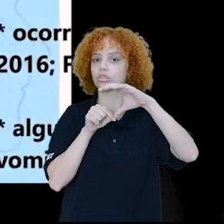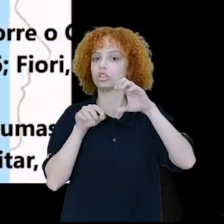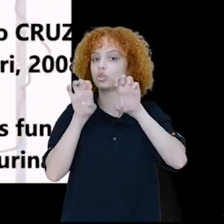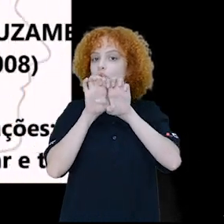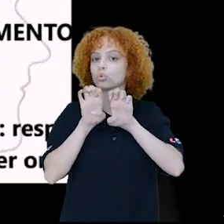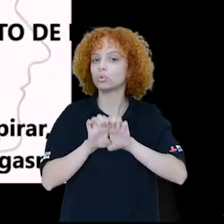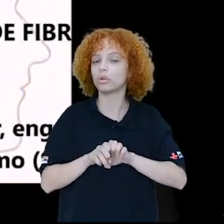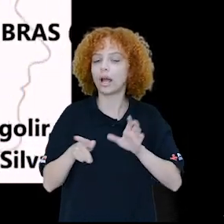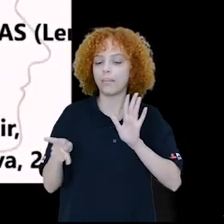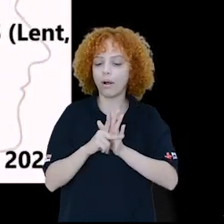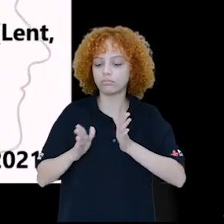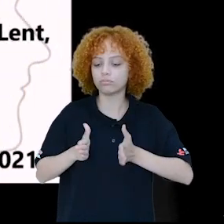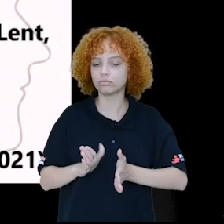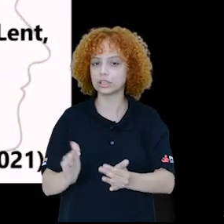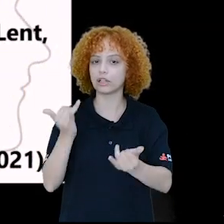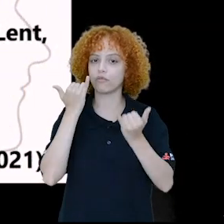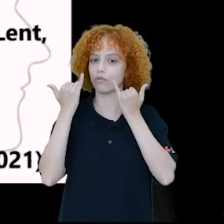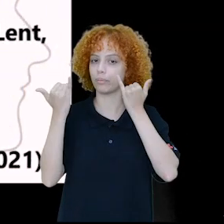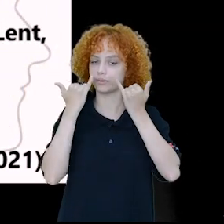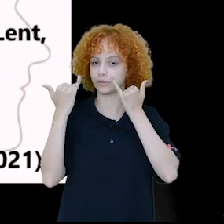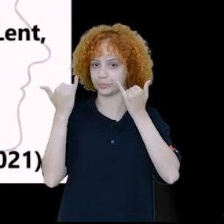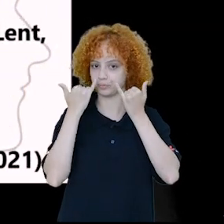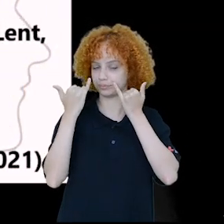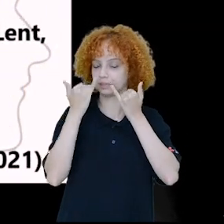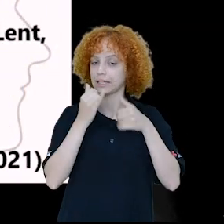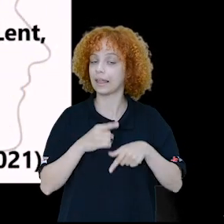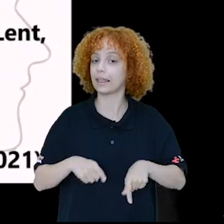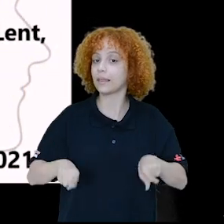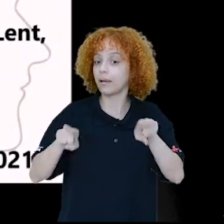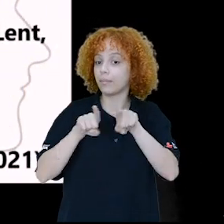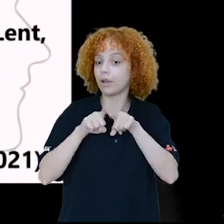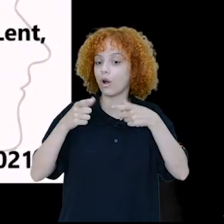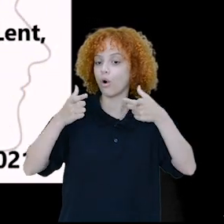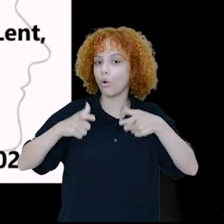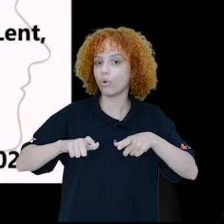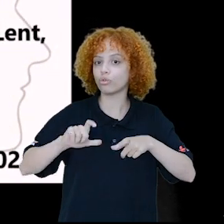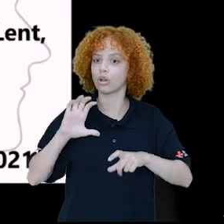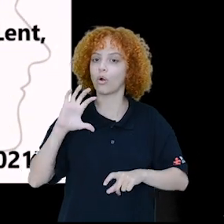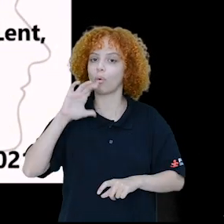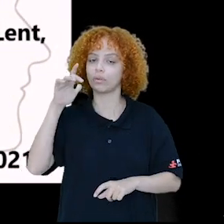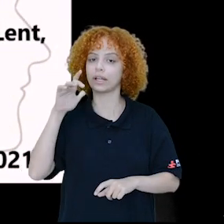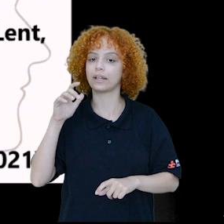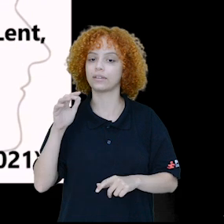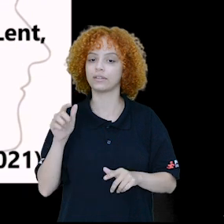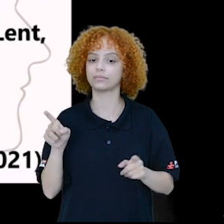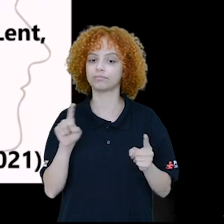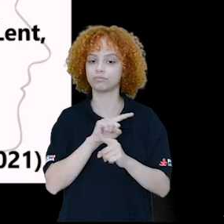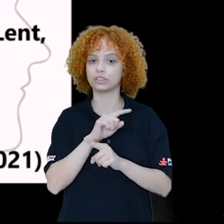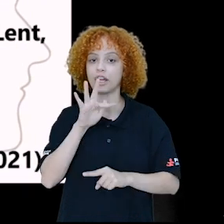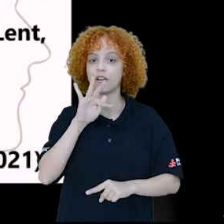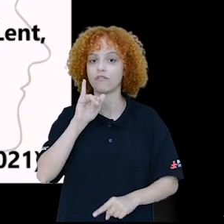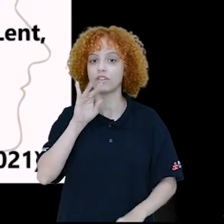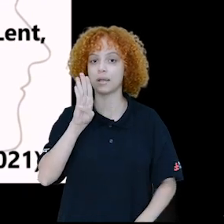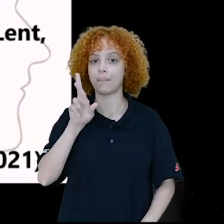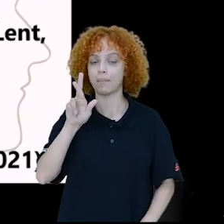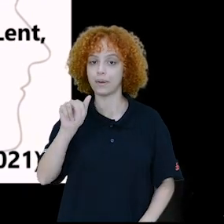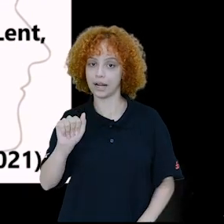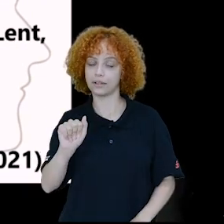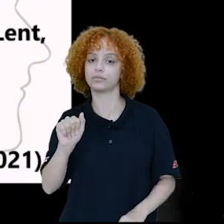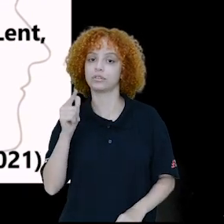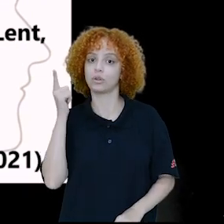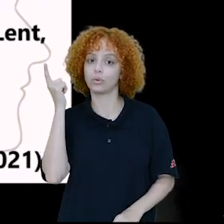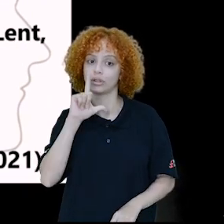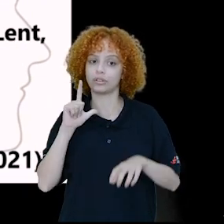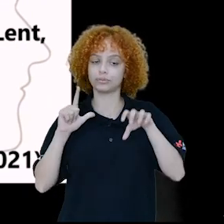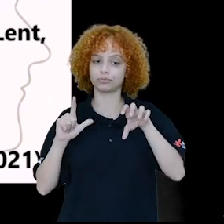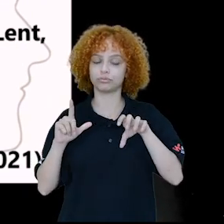estrutura é conhecida como região de passagem de informações e também onde ocorre o cruzamento de fibras, e por esse